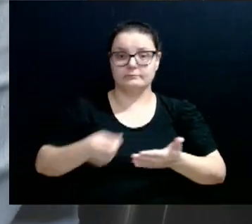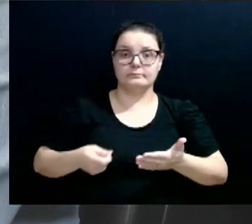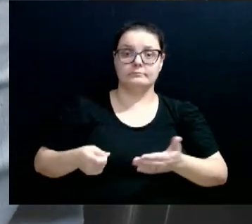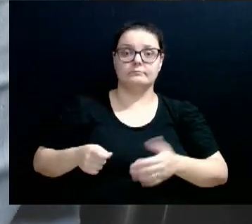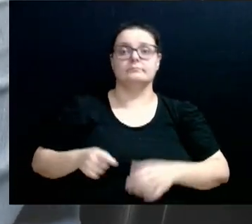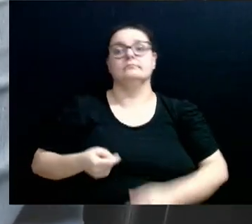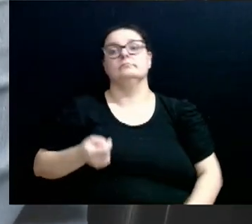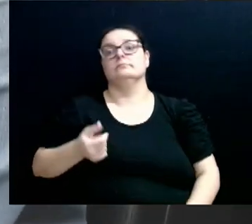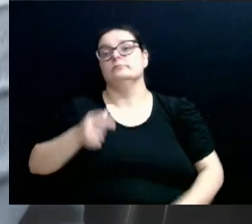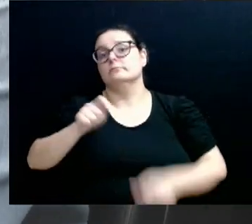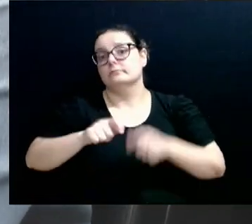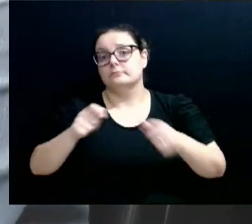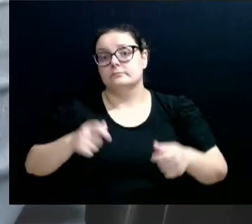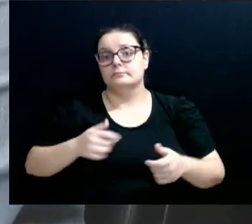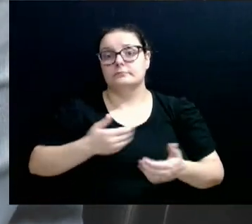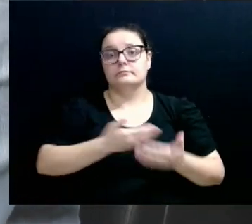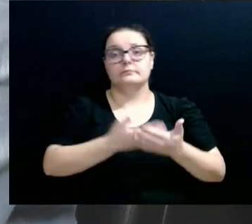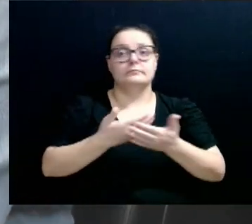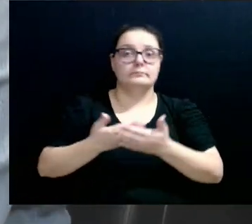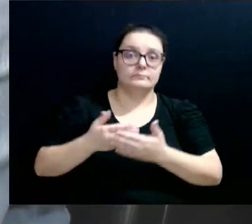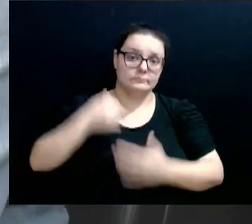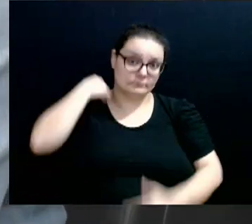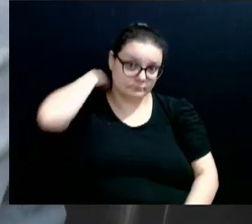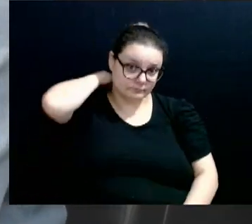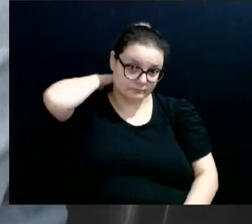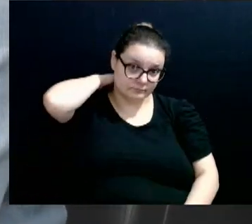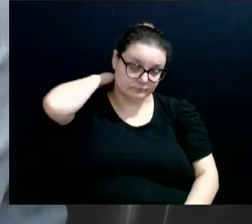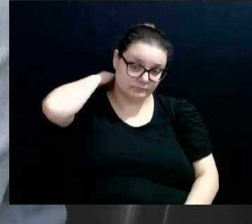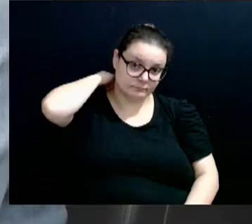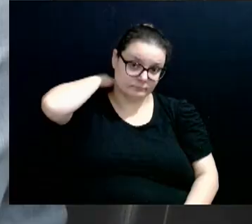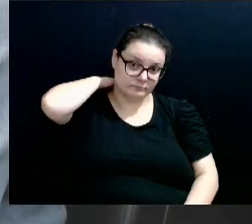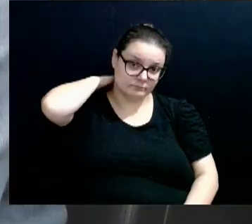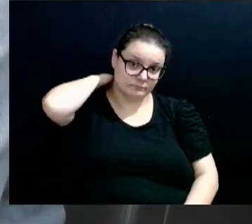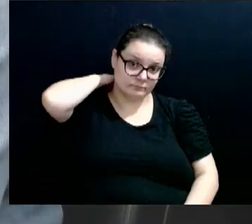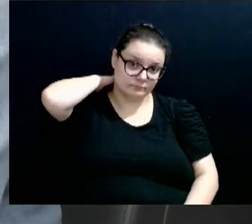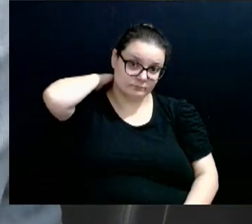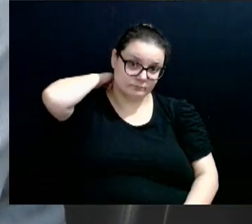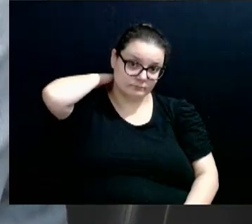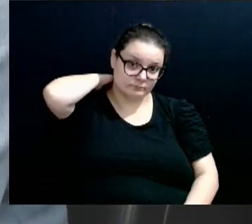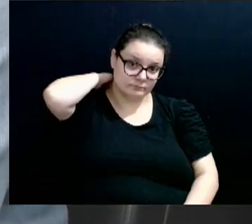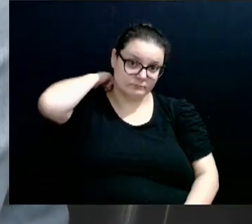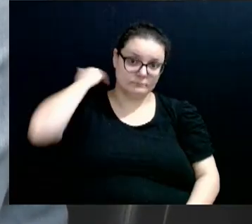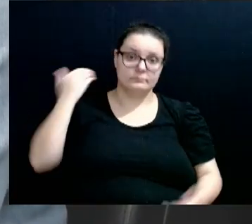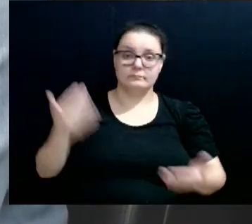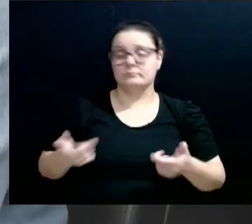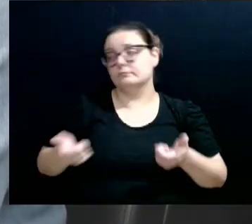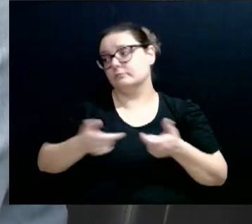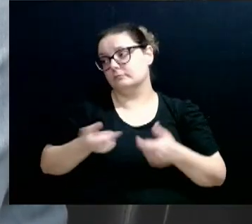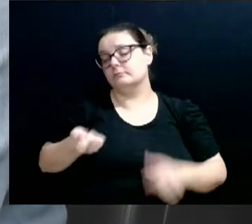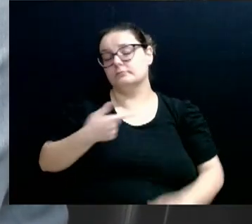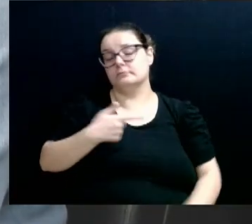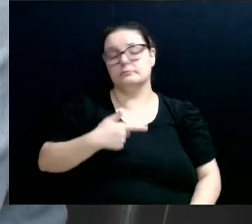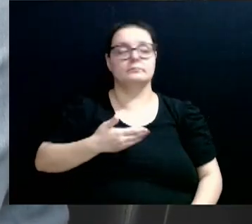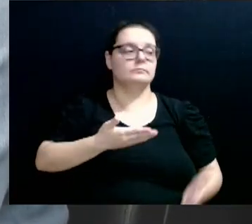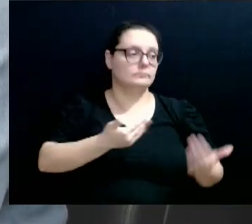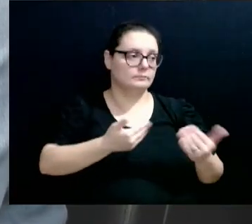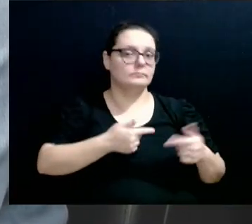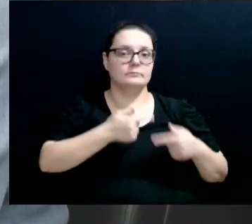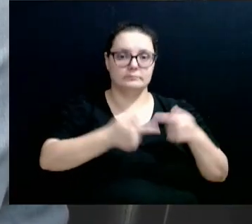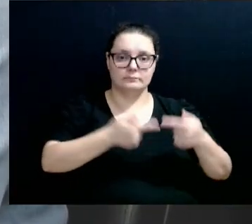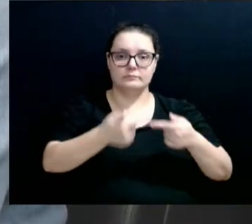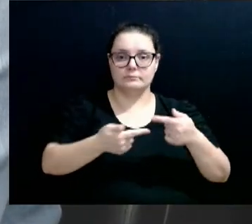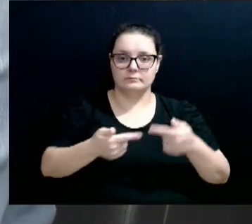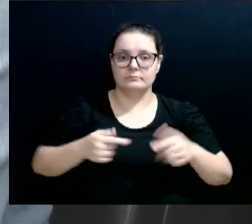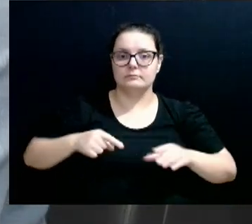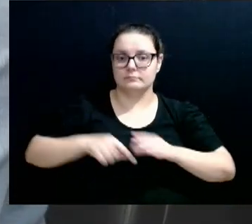família, hoje muito menos do que quando eu era jovem, né? Claro, as gerações elas vão avançando, hoje